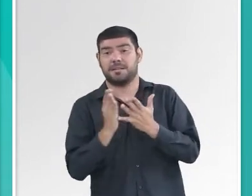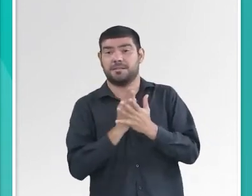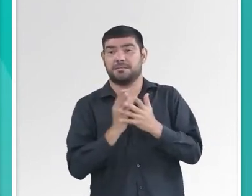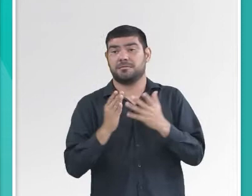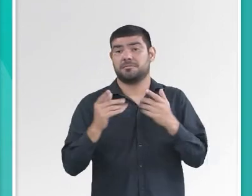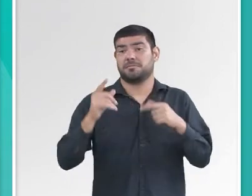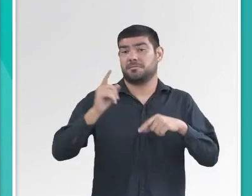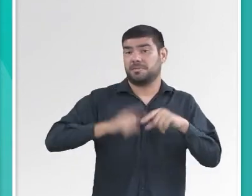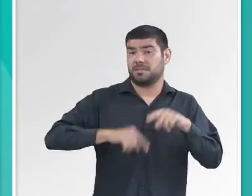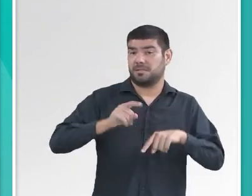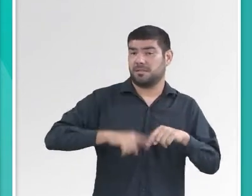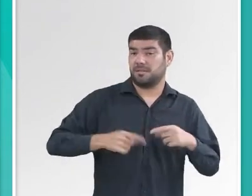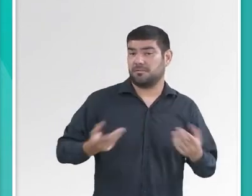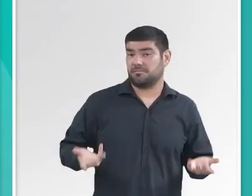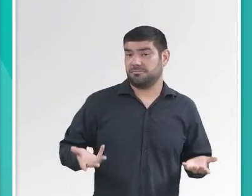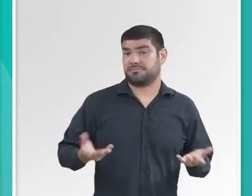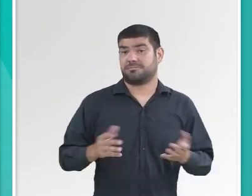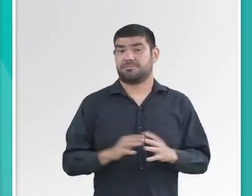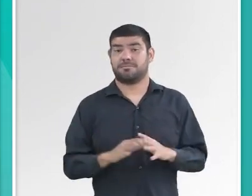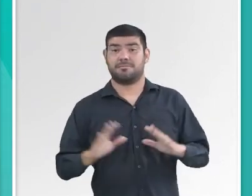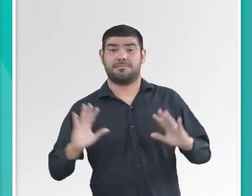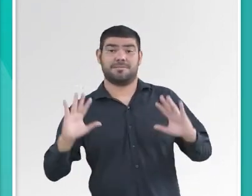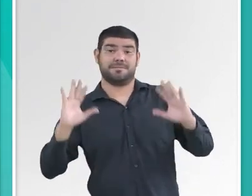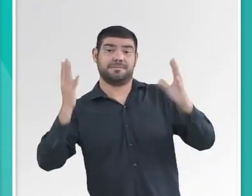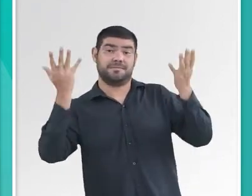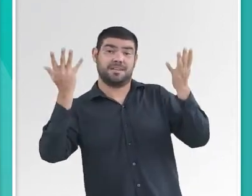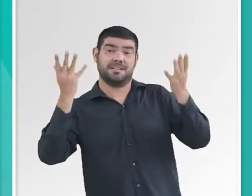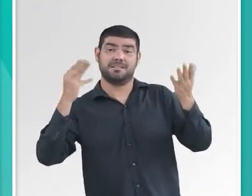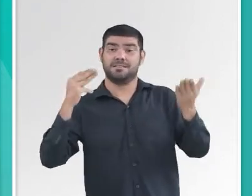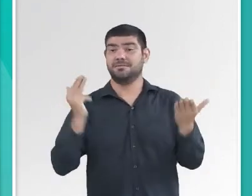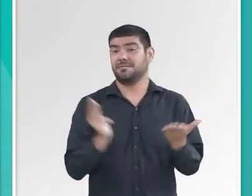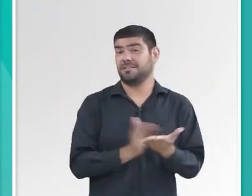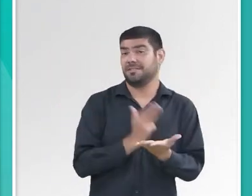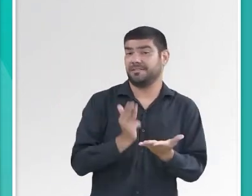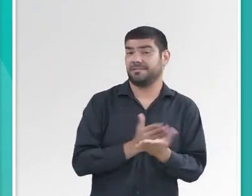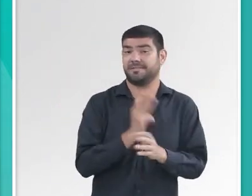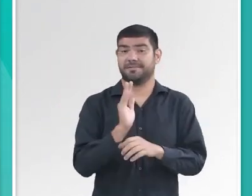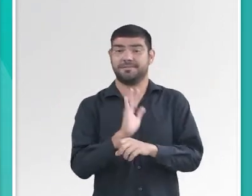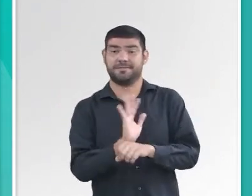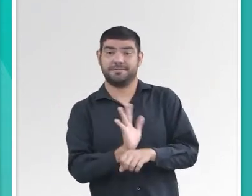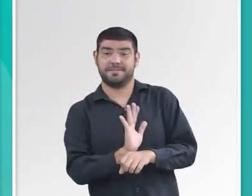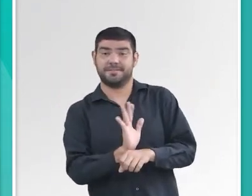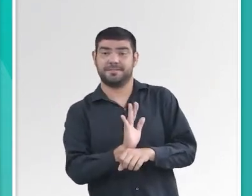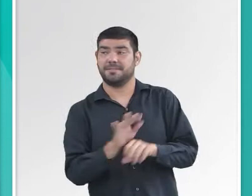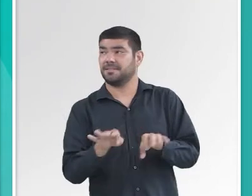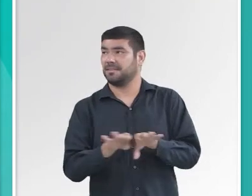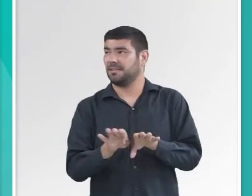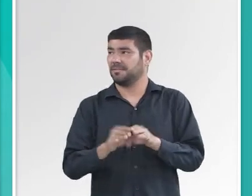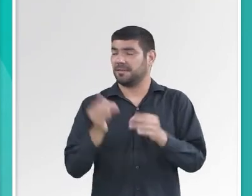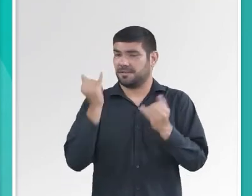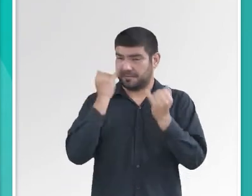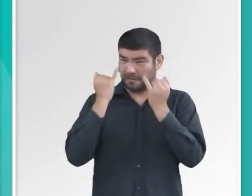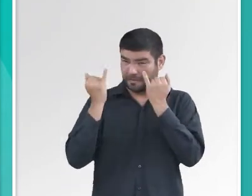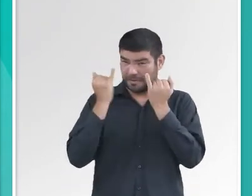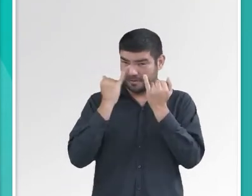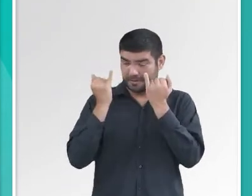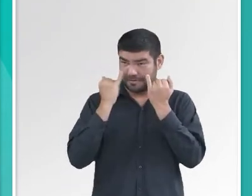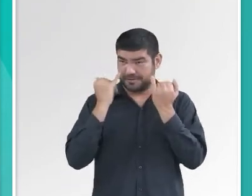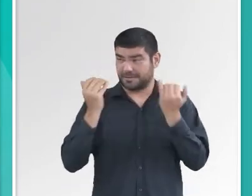determinado objeto, de repente uma festa, um livro, um filme, e vai trazer informações de maneira, vamos